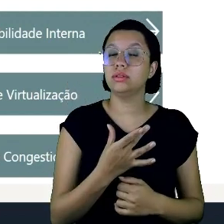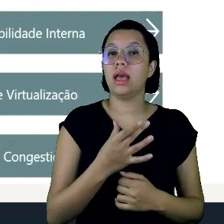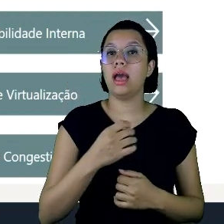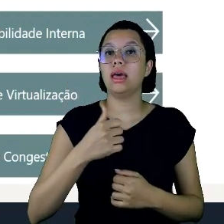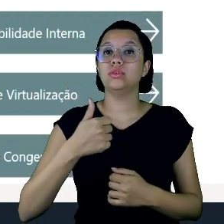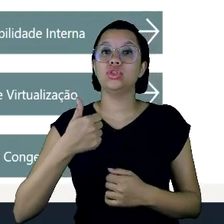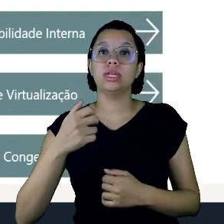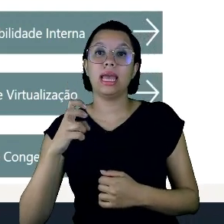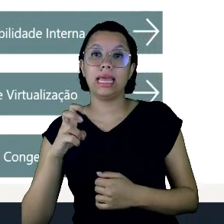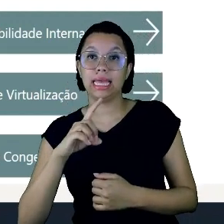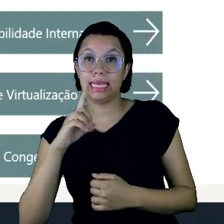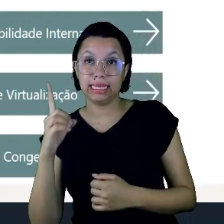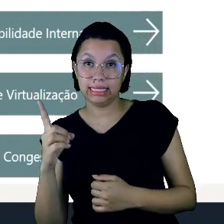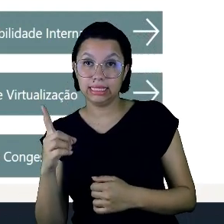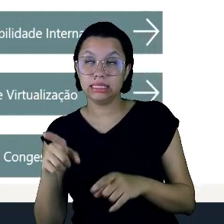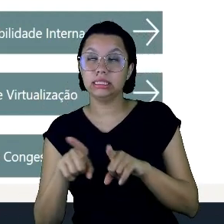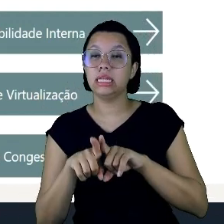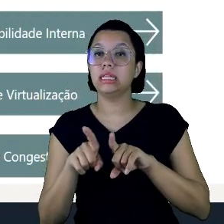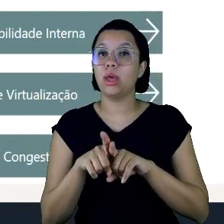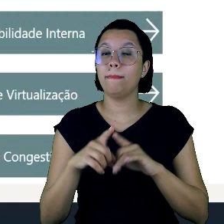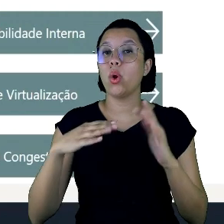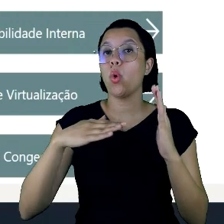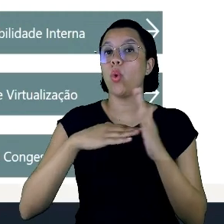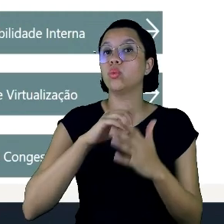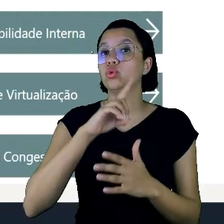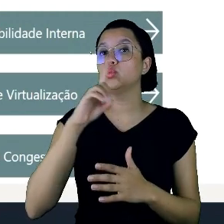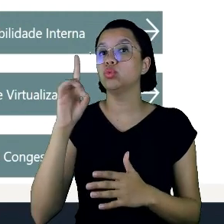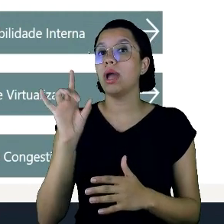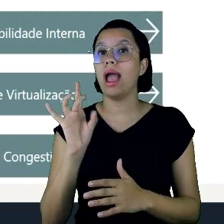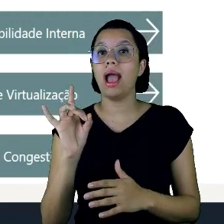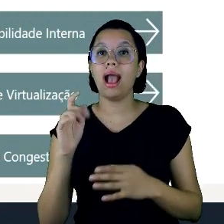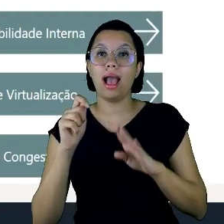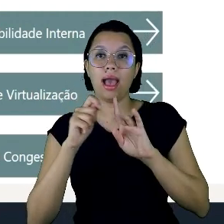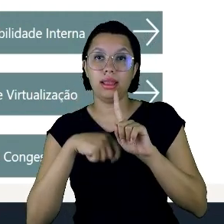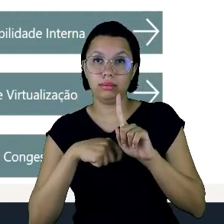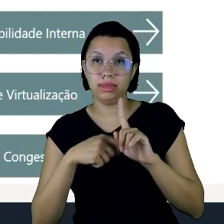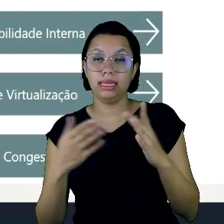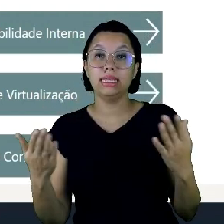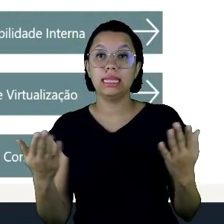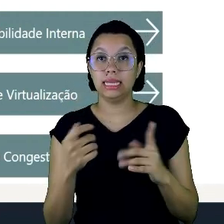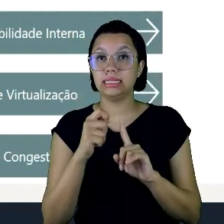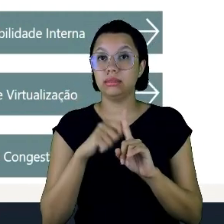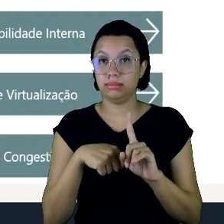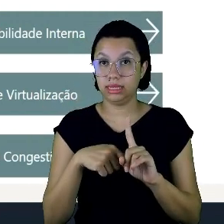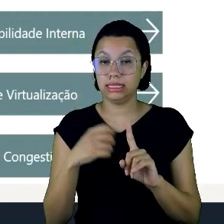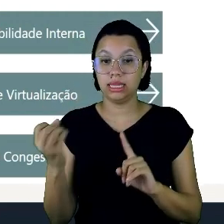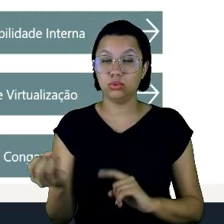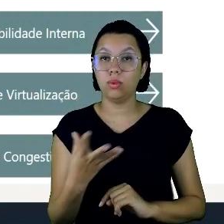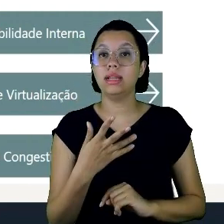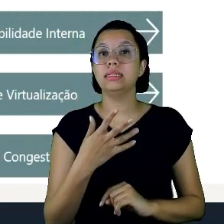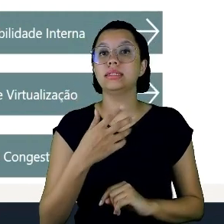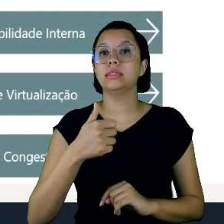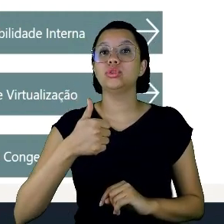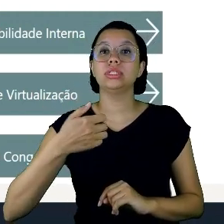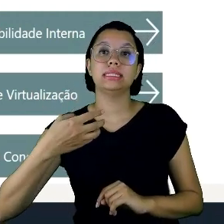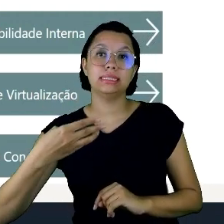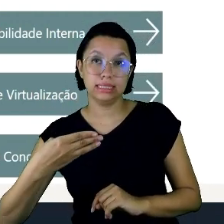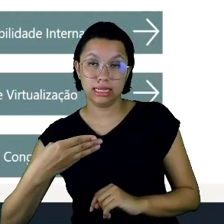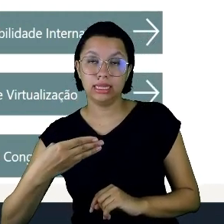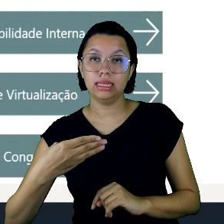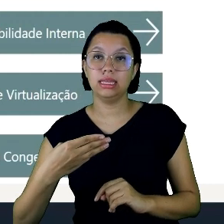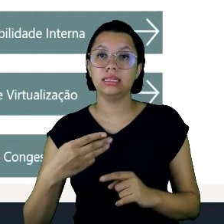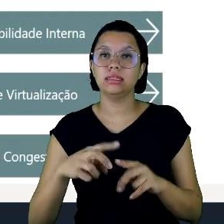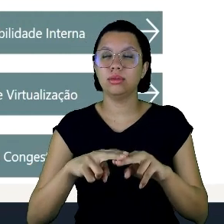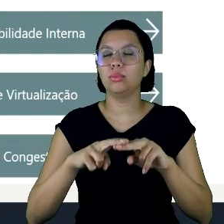e último dia de cada mês. Então, esse mês, excepcionalmente, nós atualizamos no dia 13 em razão da